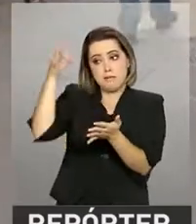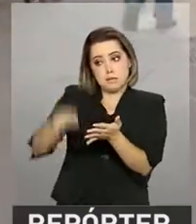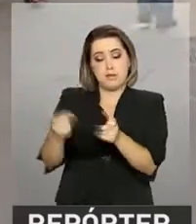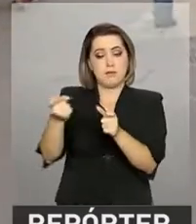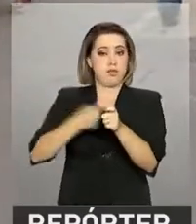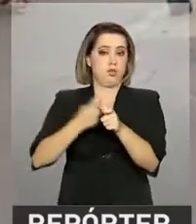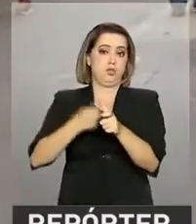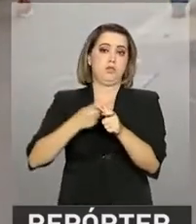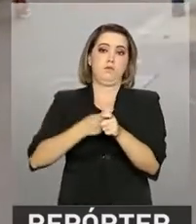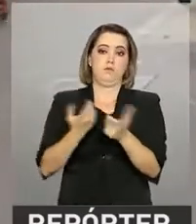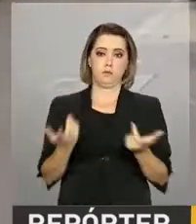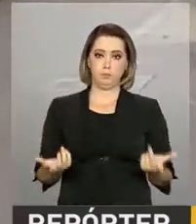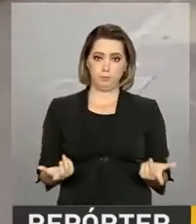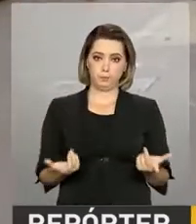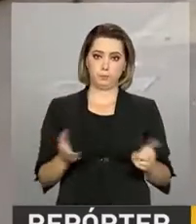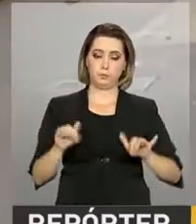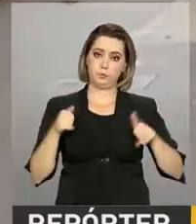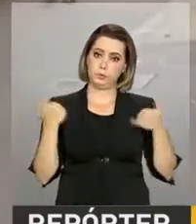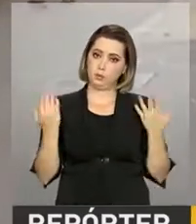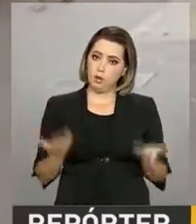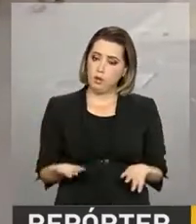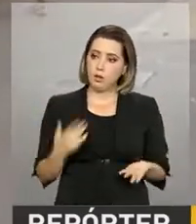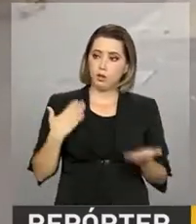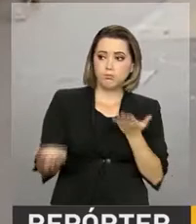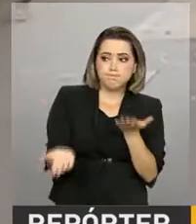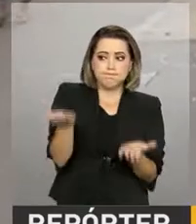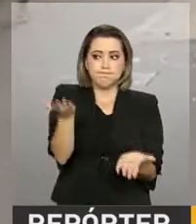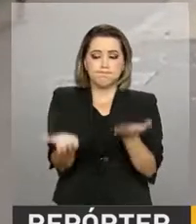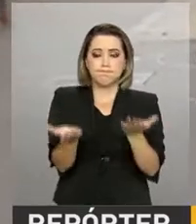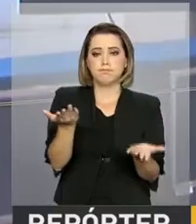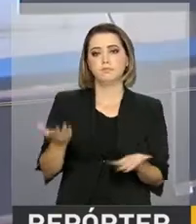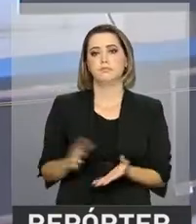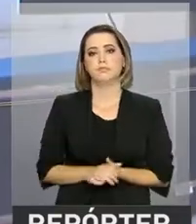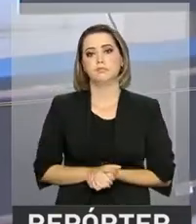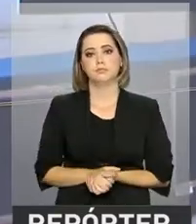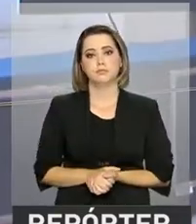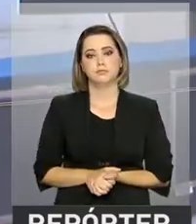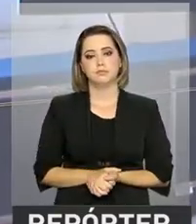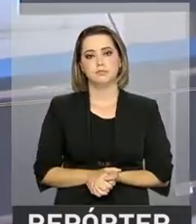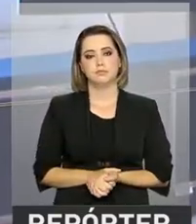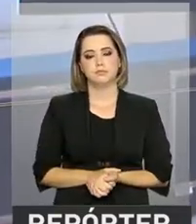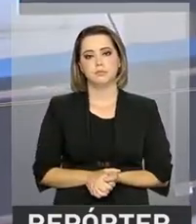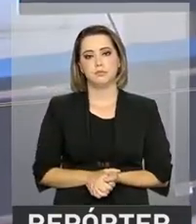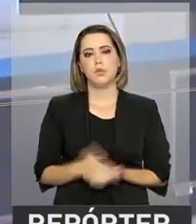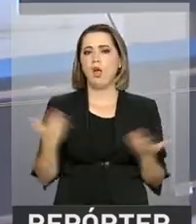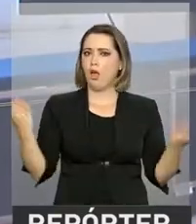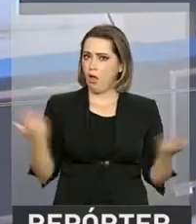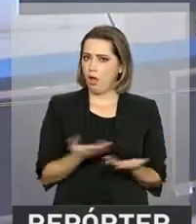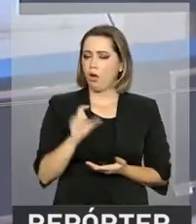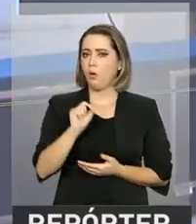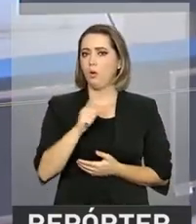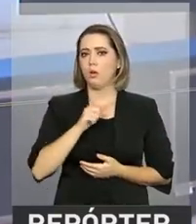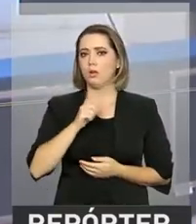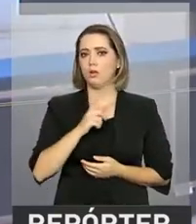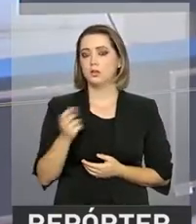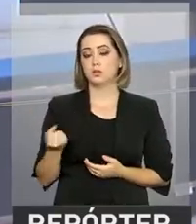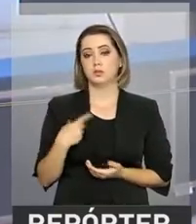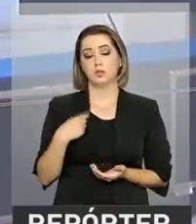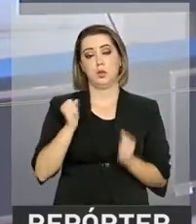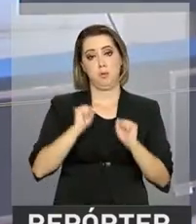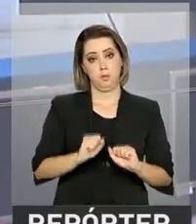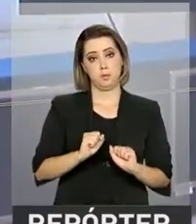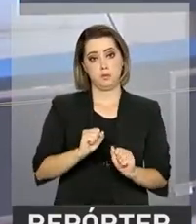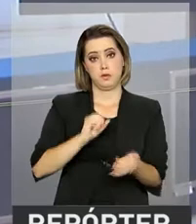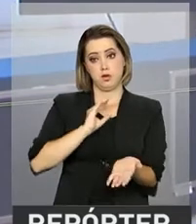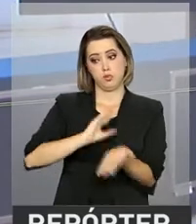conta que eu quero quitar. Então, o que for maior, fica. Agora, uma alternativa para aplicar a restituição